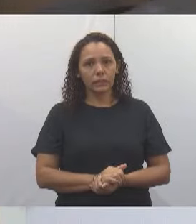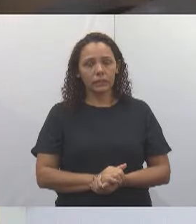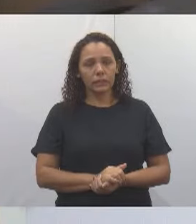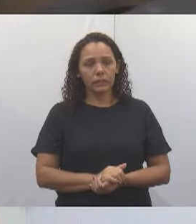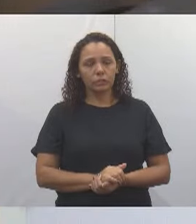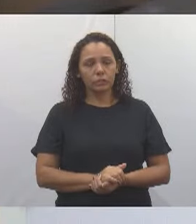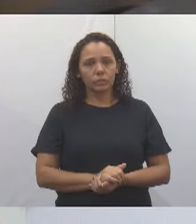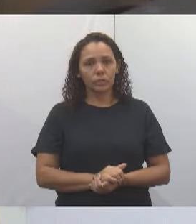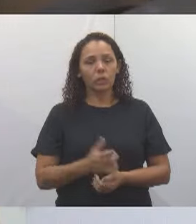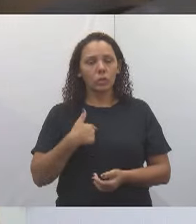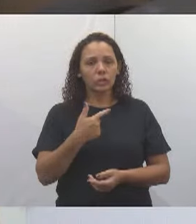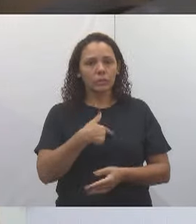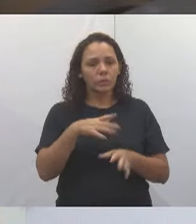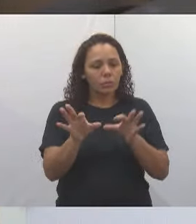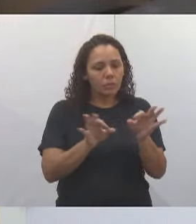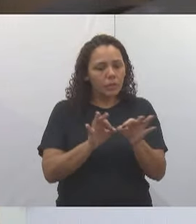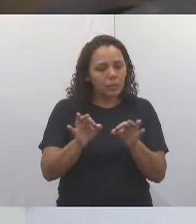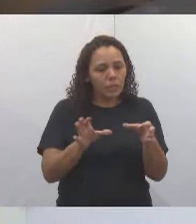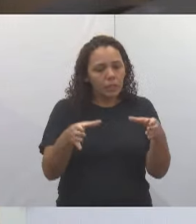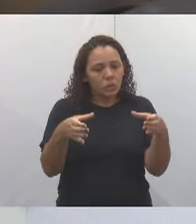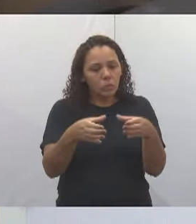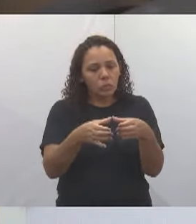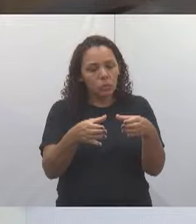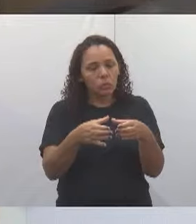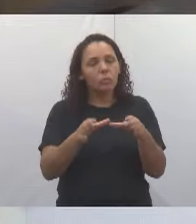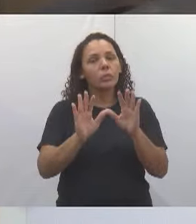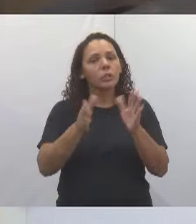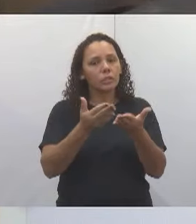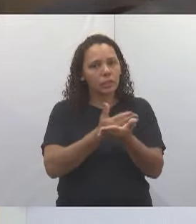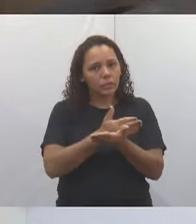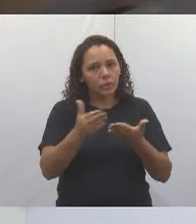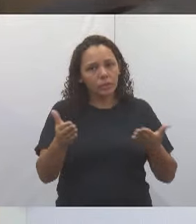Nós estamos formalizando um mutirão que já vai começar.